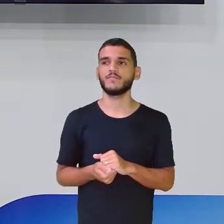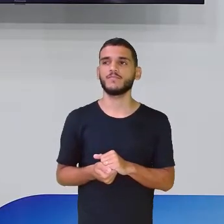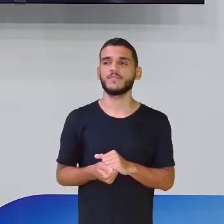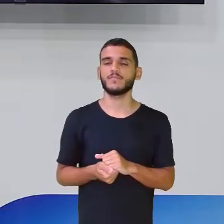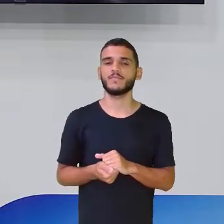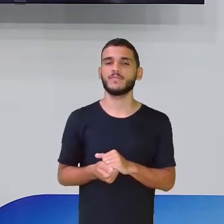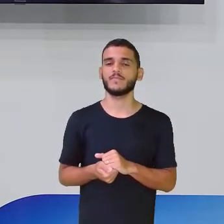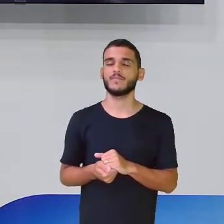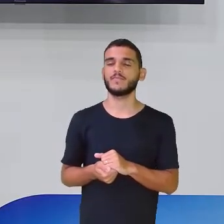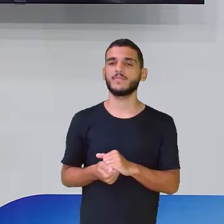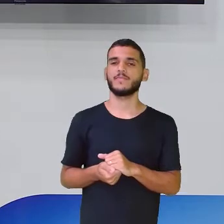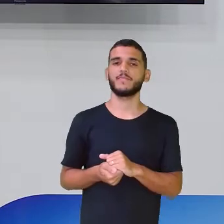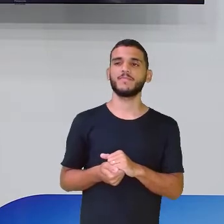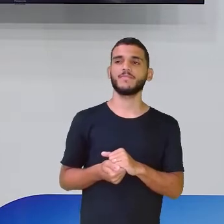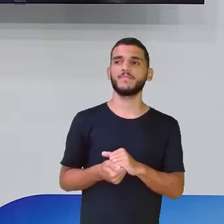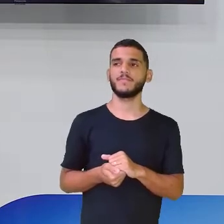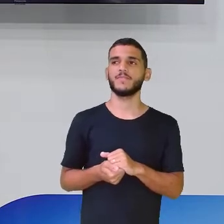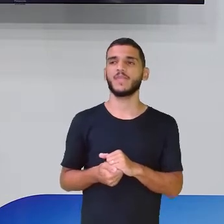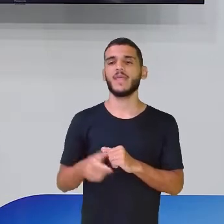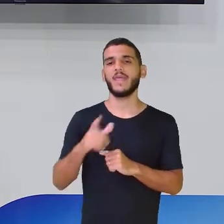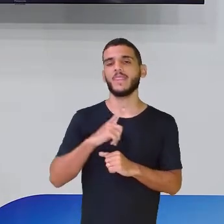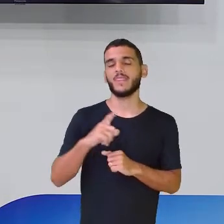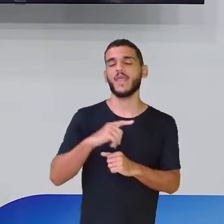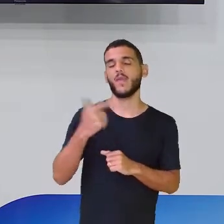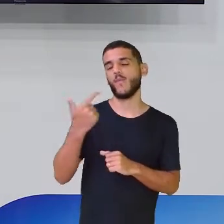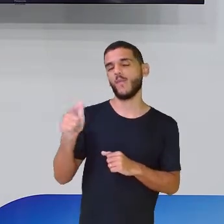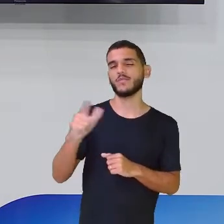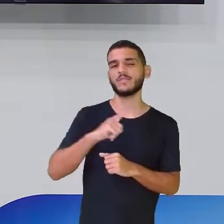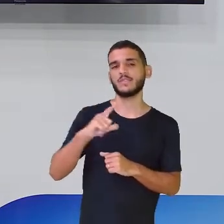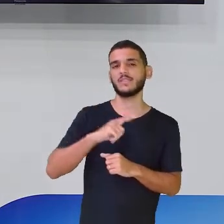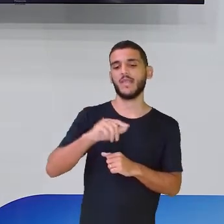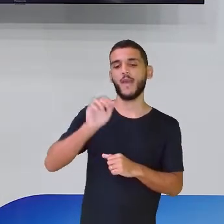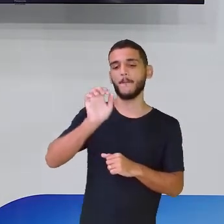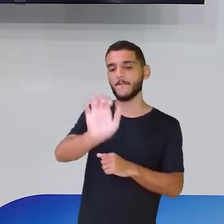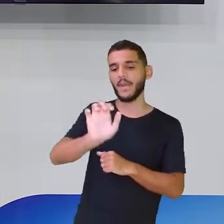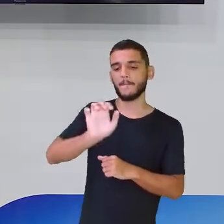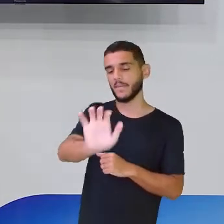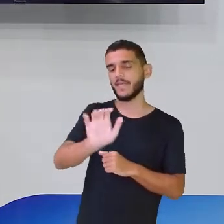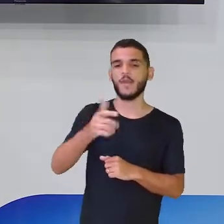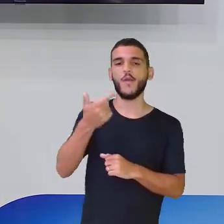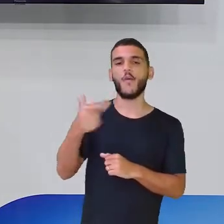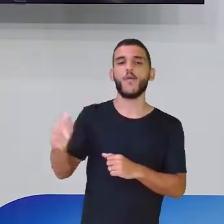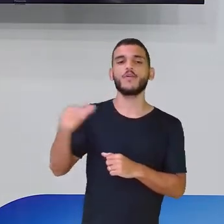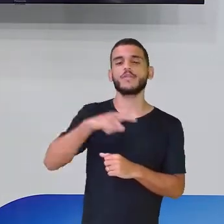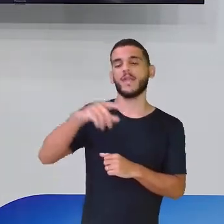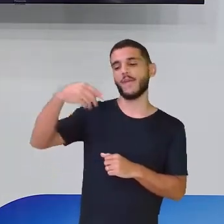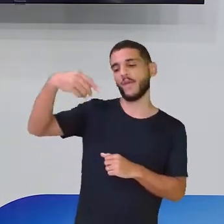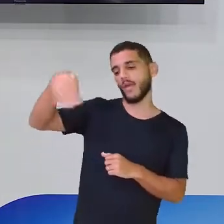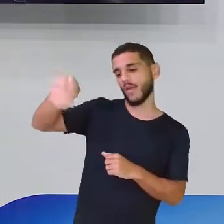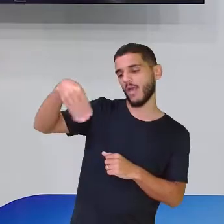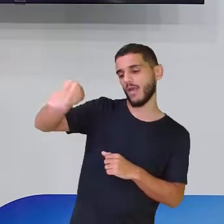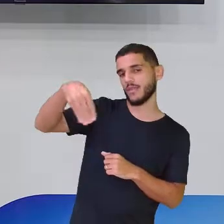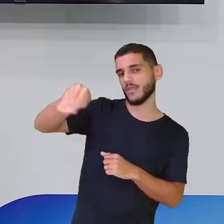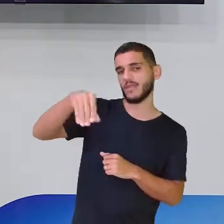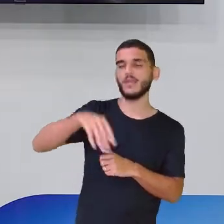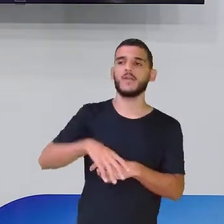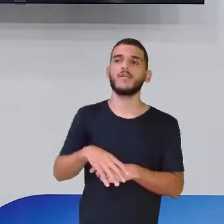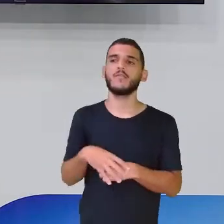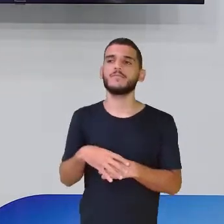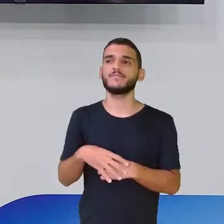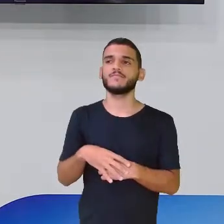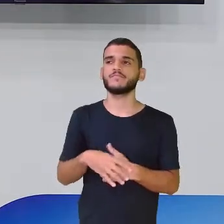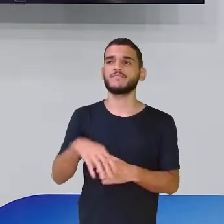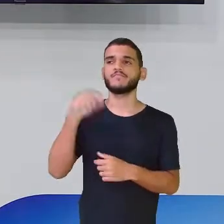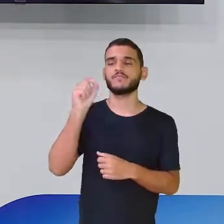O sininho. Tem uns trens que têm uma buzina, né? E tem outros que têm um sininho. Um sininho, né? Que é bem... Mas